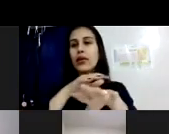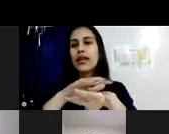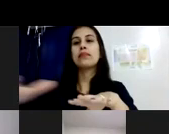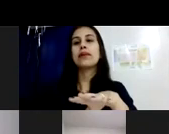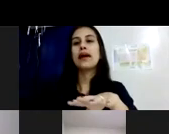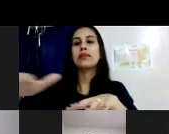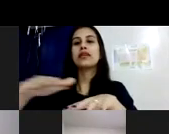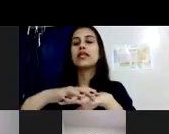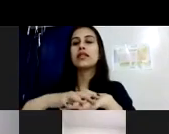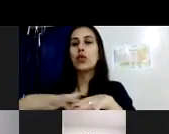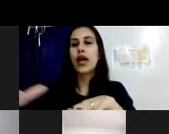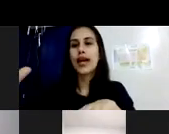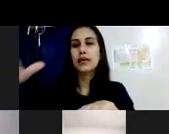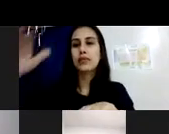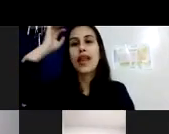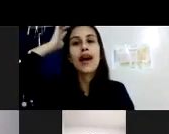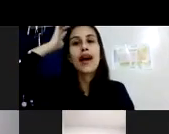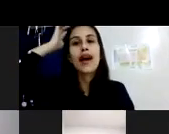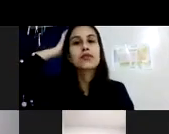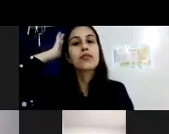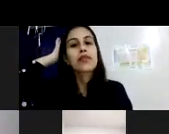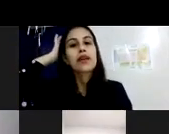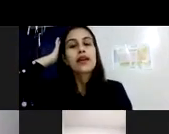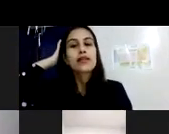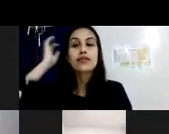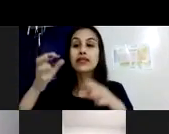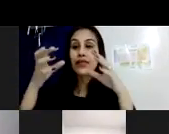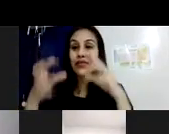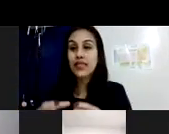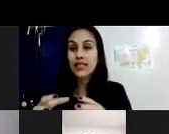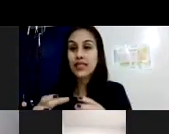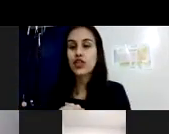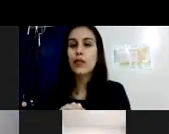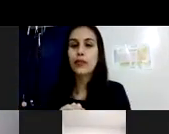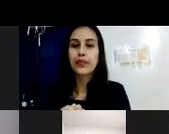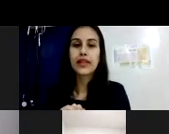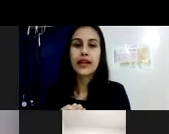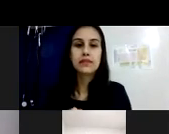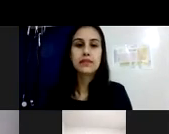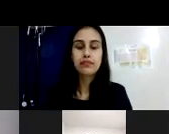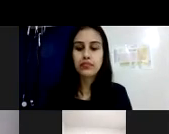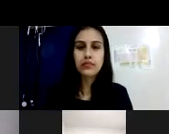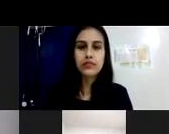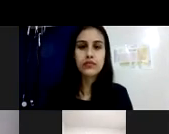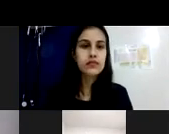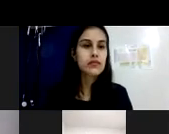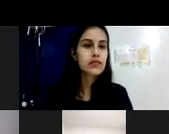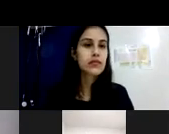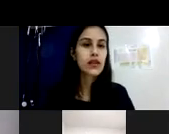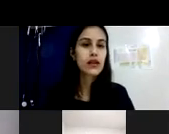vai apoiar, a mesinha escorrega pro lado? Vamos tentar fixar ela no chão, tá?